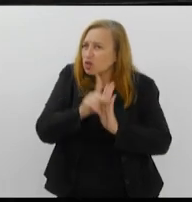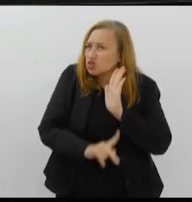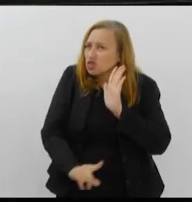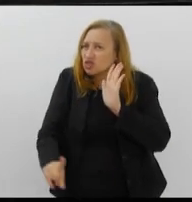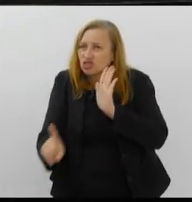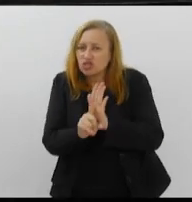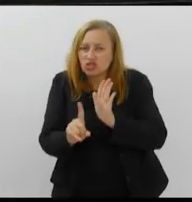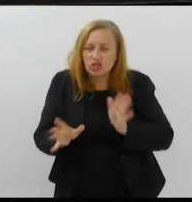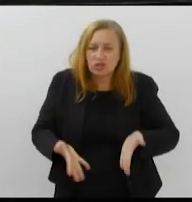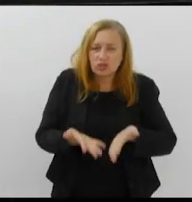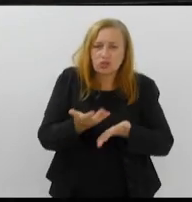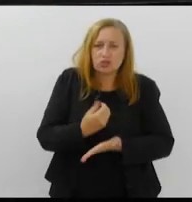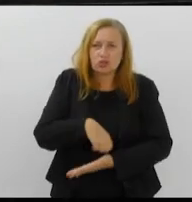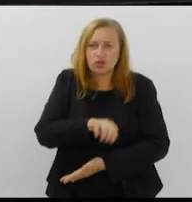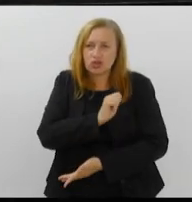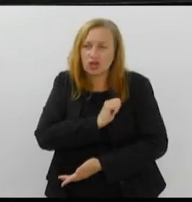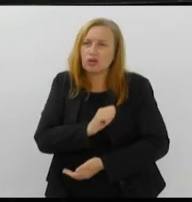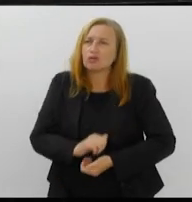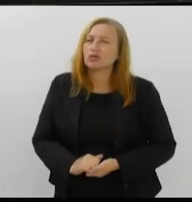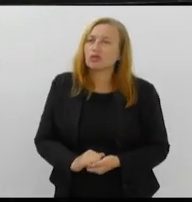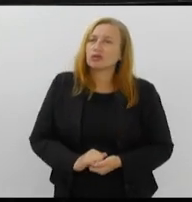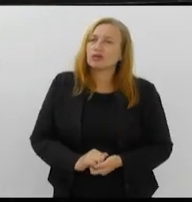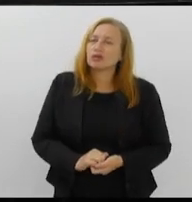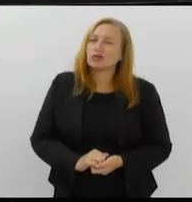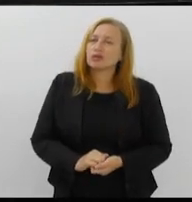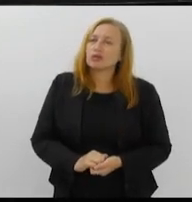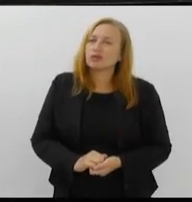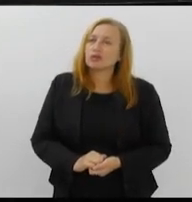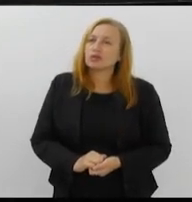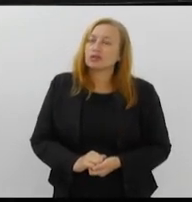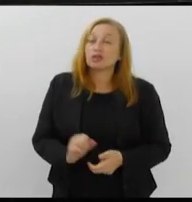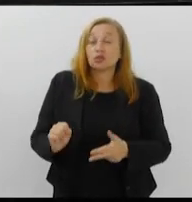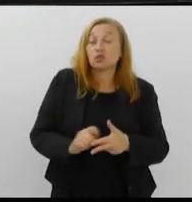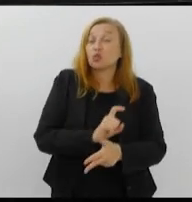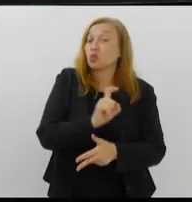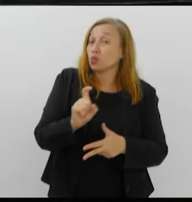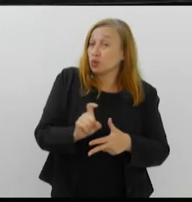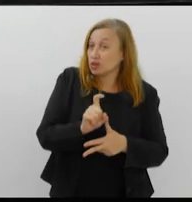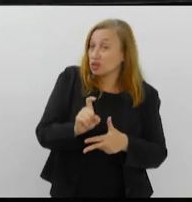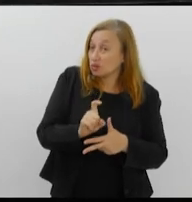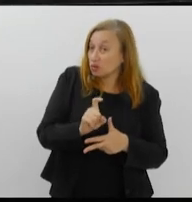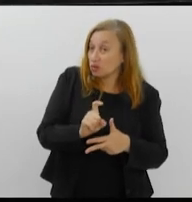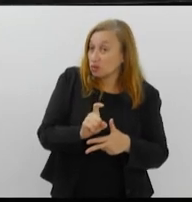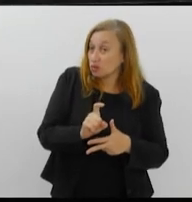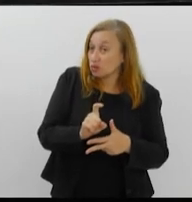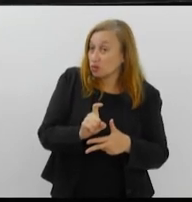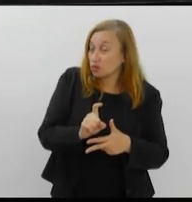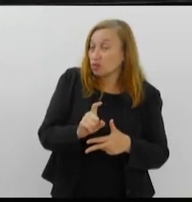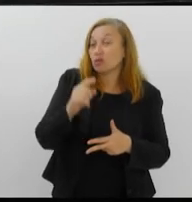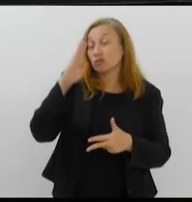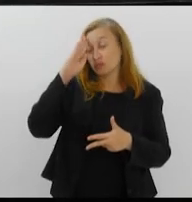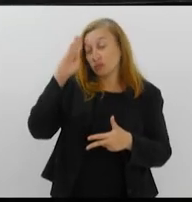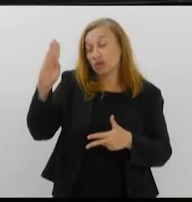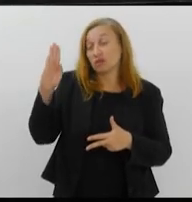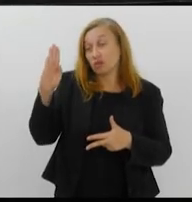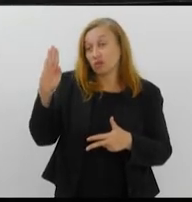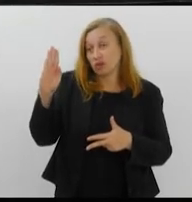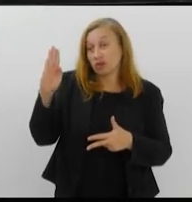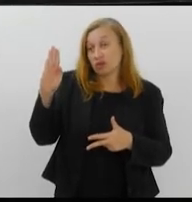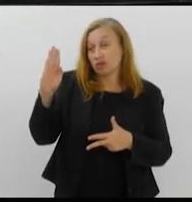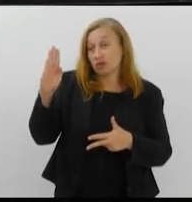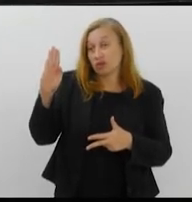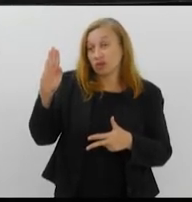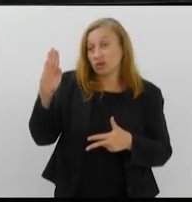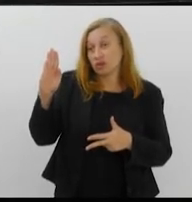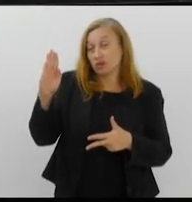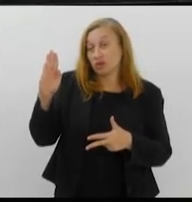de incentivo fiscal, tanto de autoria do Executivo, como principalmente